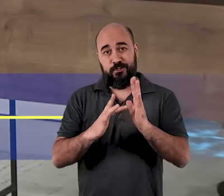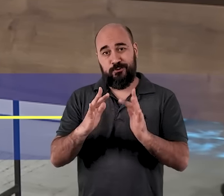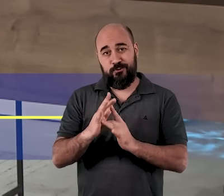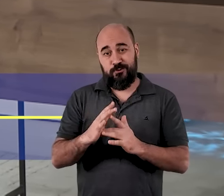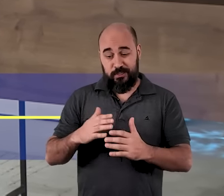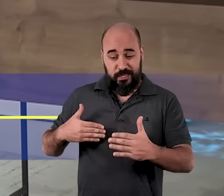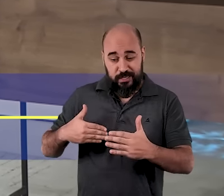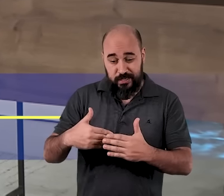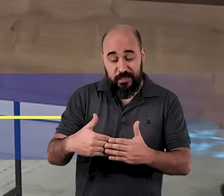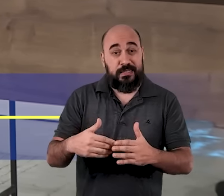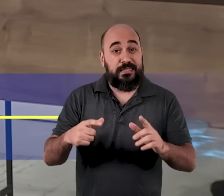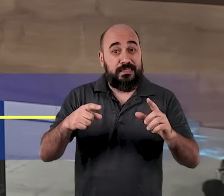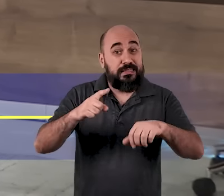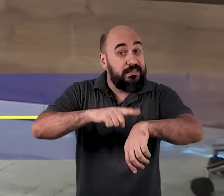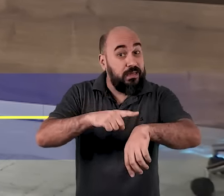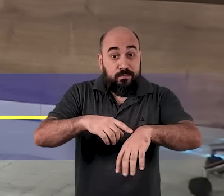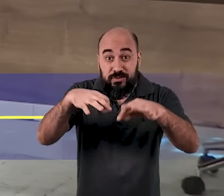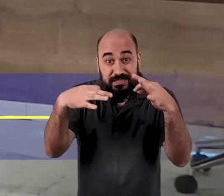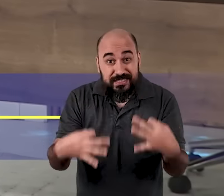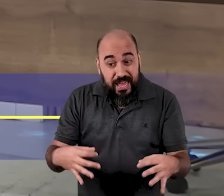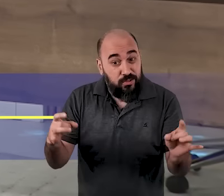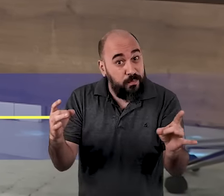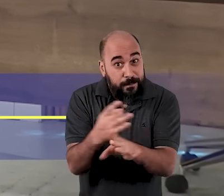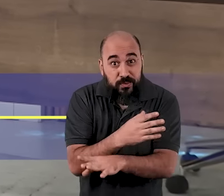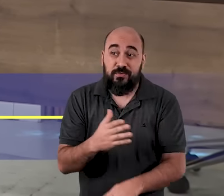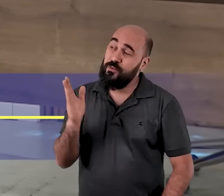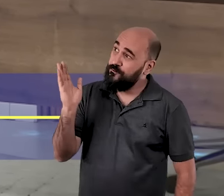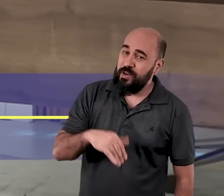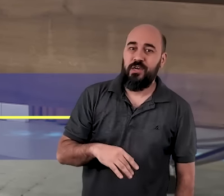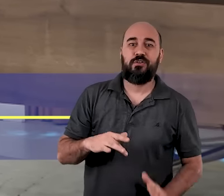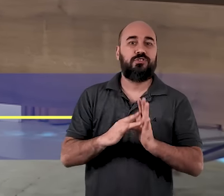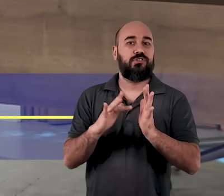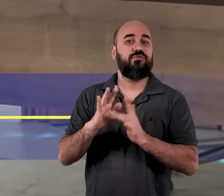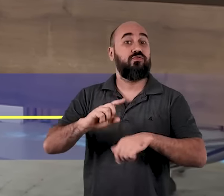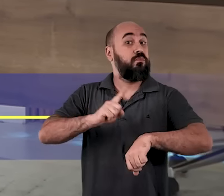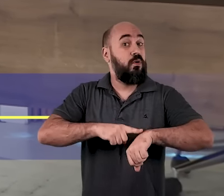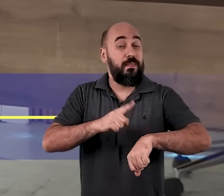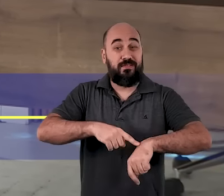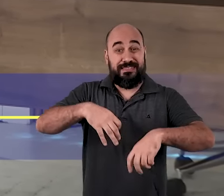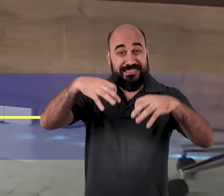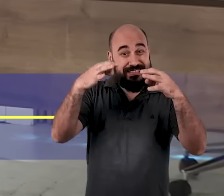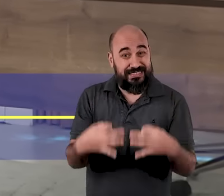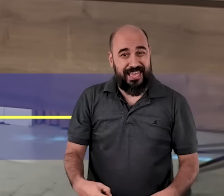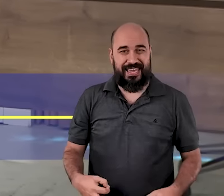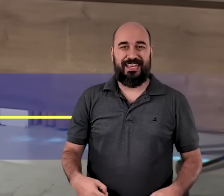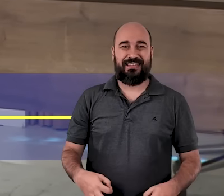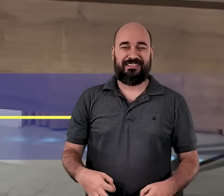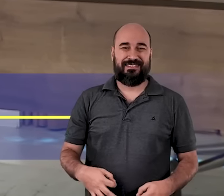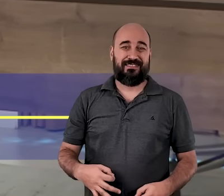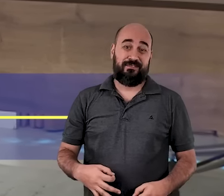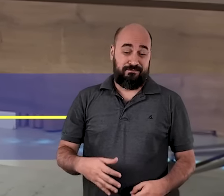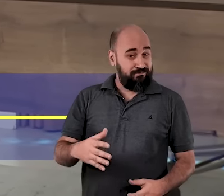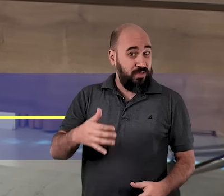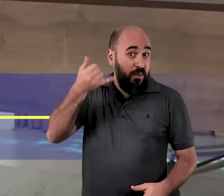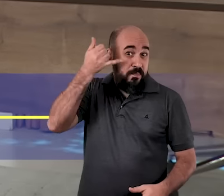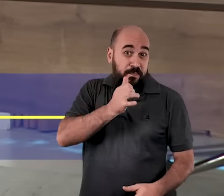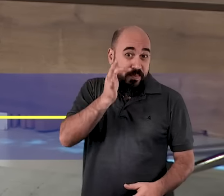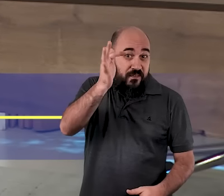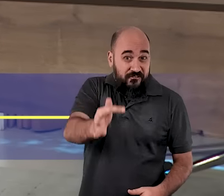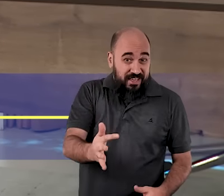do tempo, quer dizer no tempo certo, no momento exato, segundo a indicação profética,